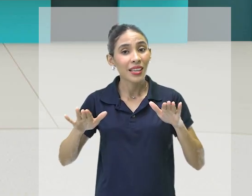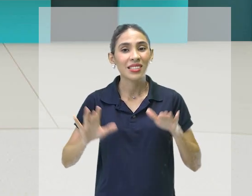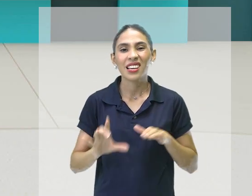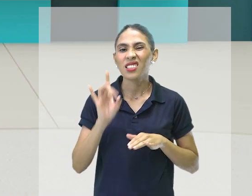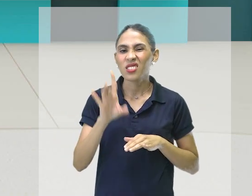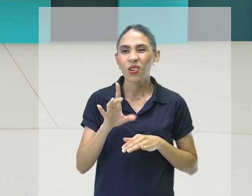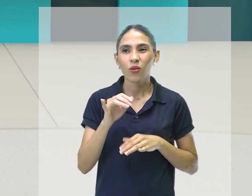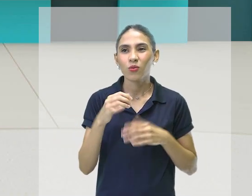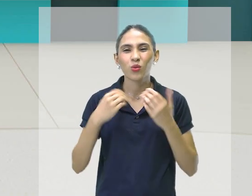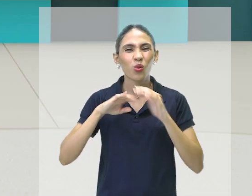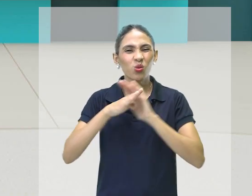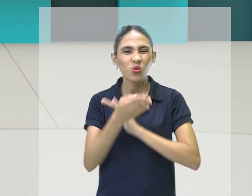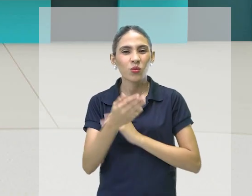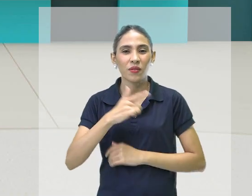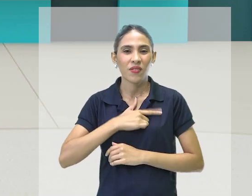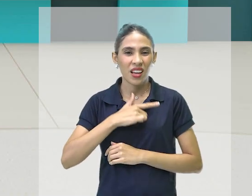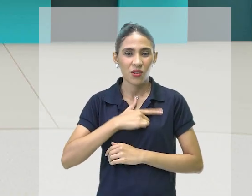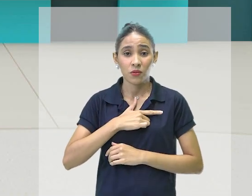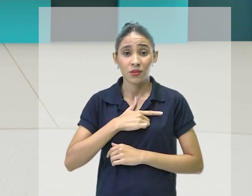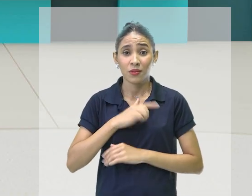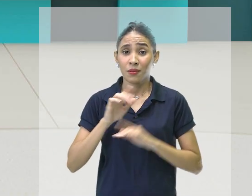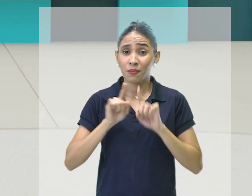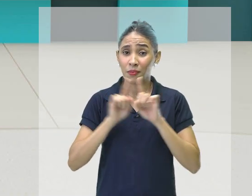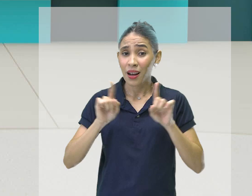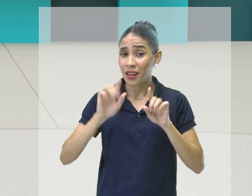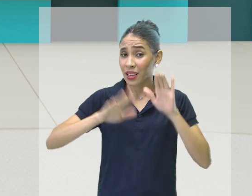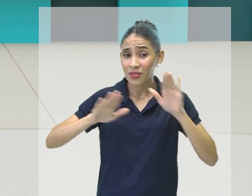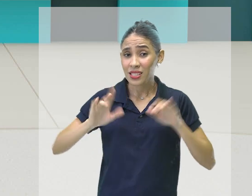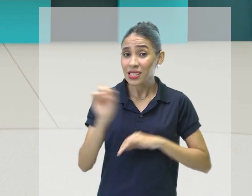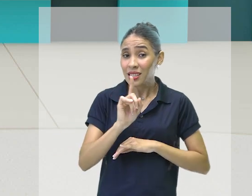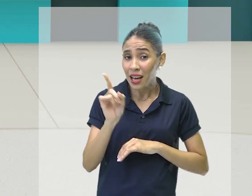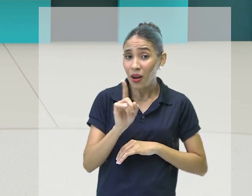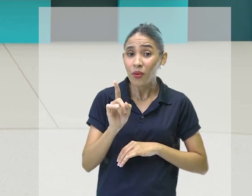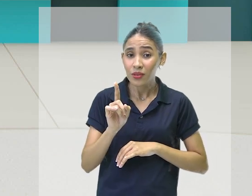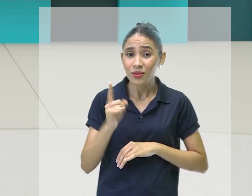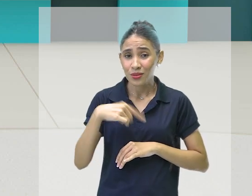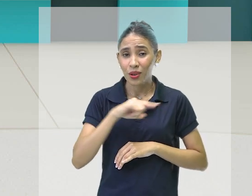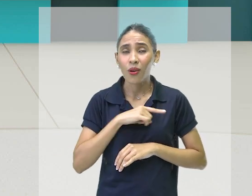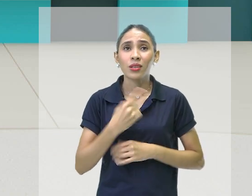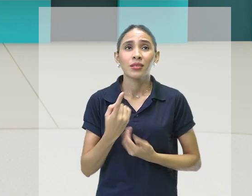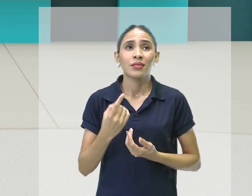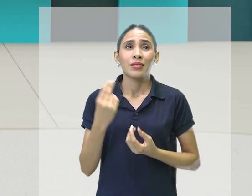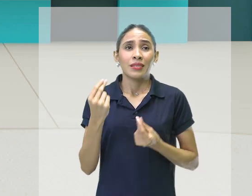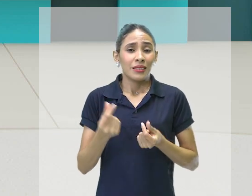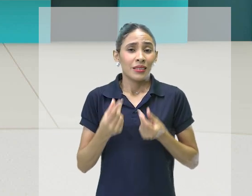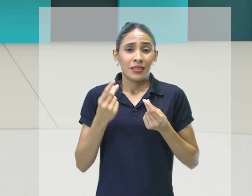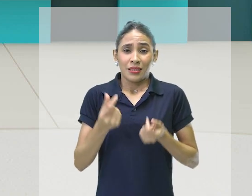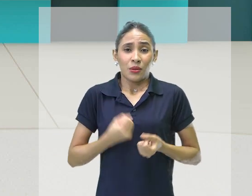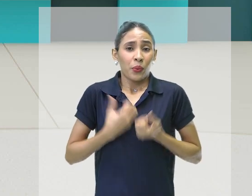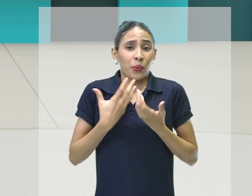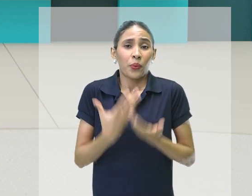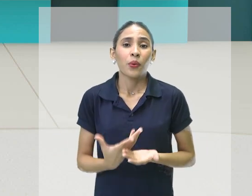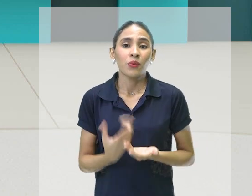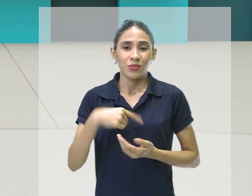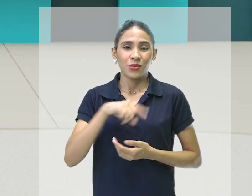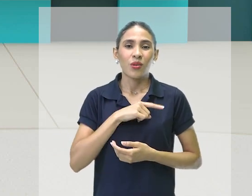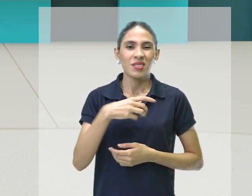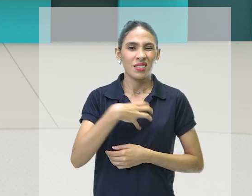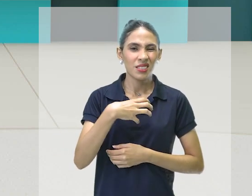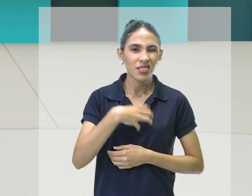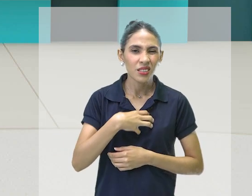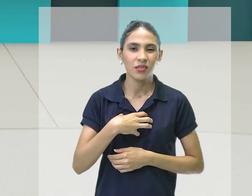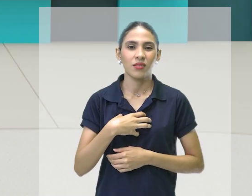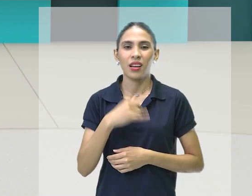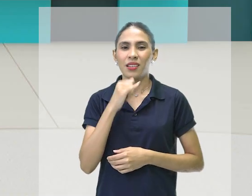às vezes é só uma mania, mas às vezes não, a gente realmente está ali externando o que